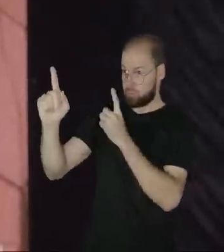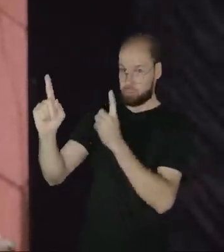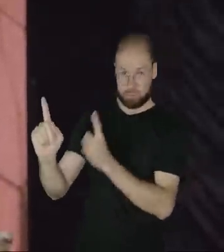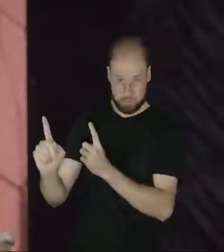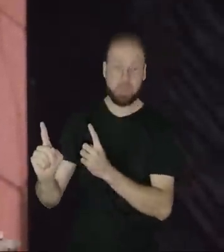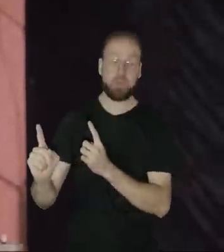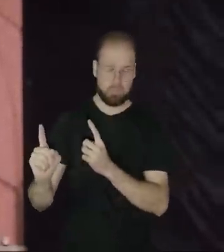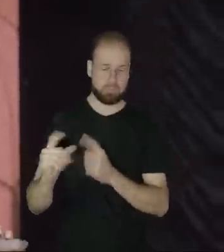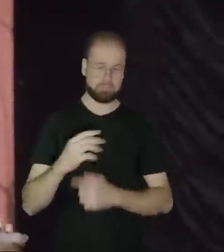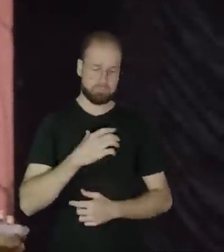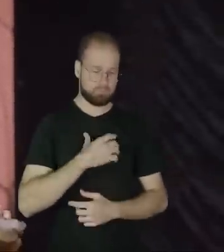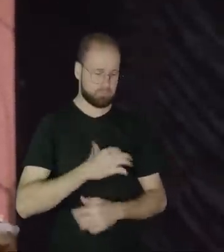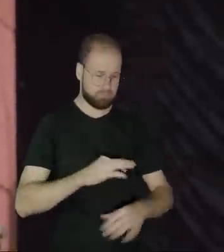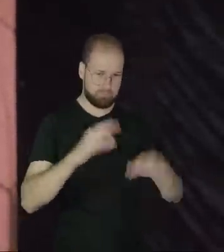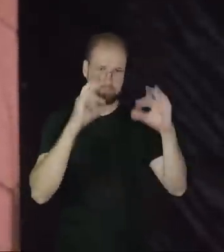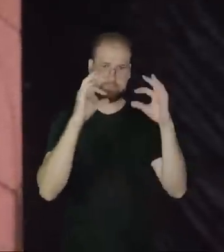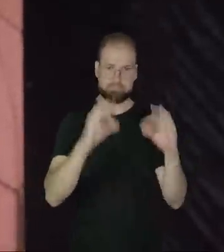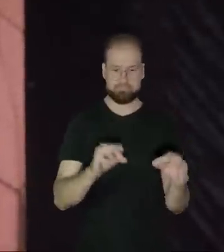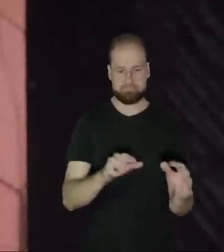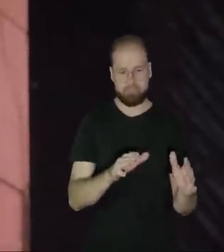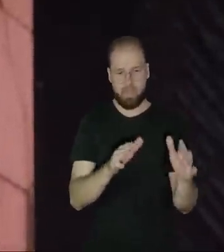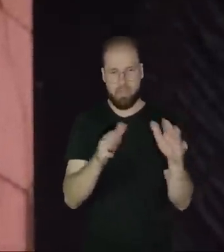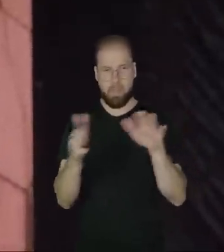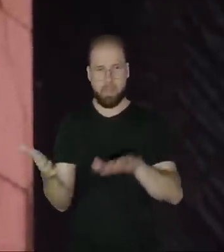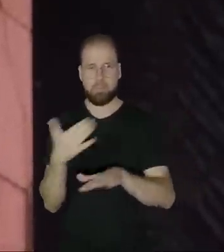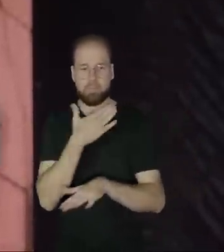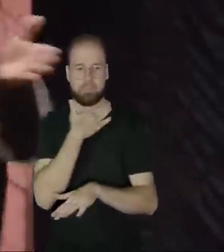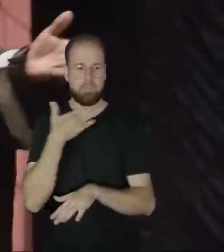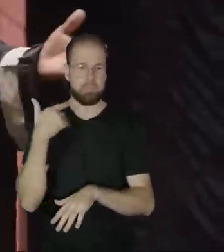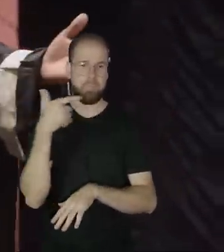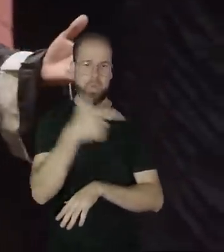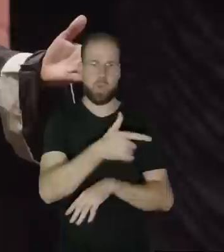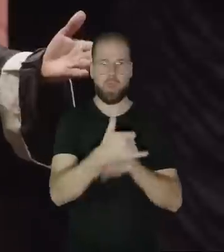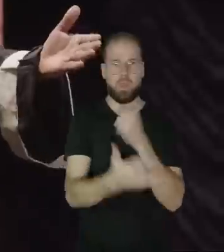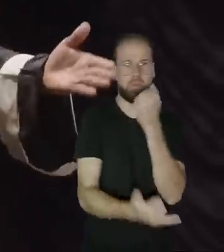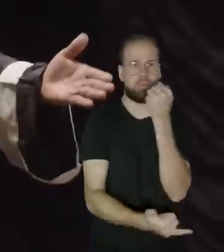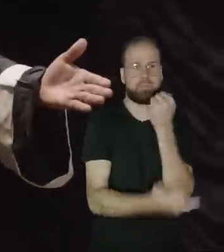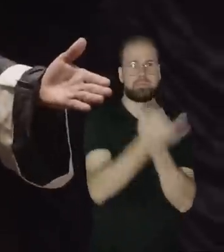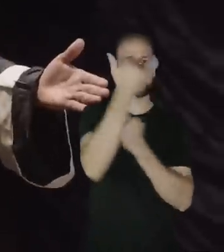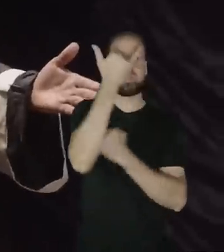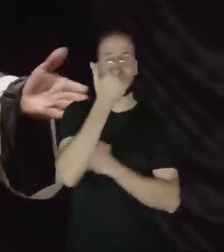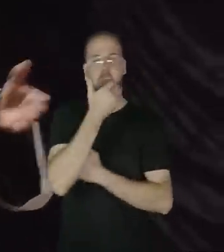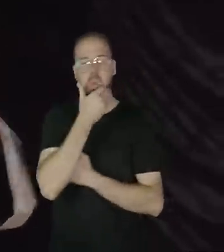certamente morrerão o adúltero e a adúltera.